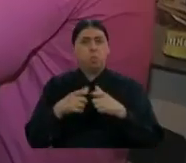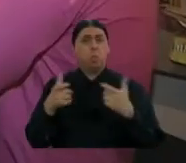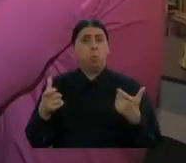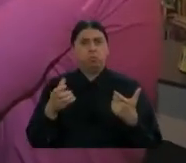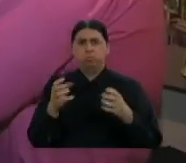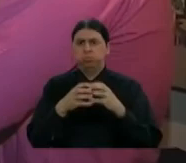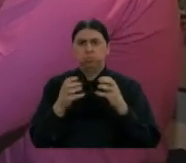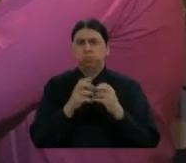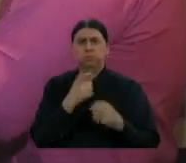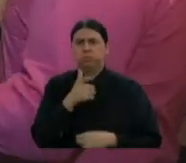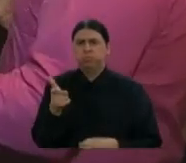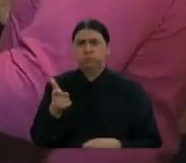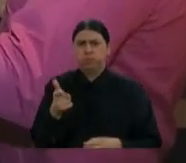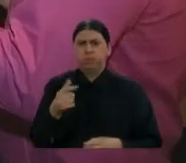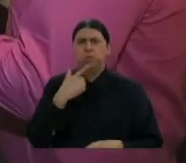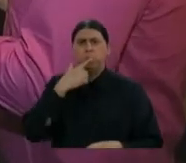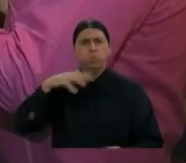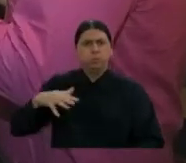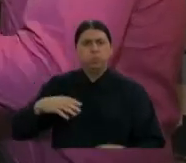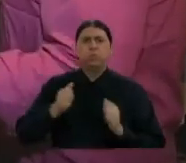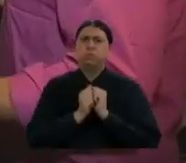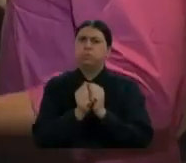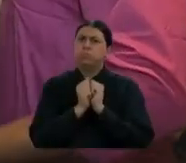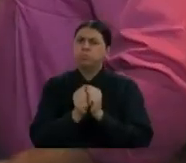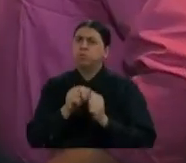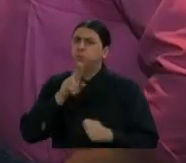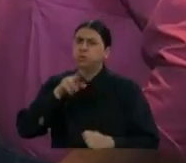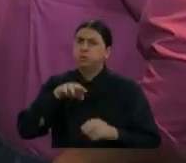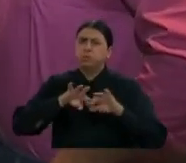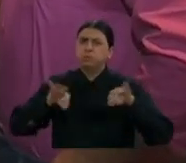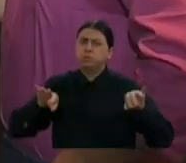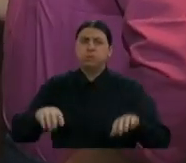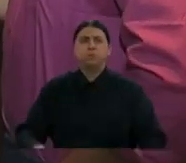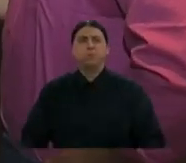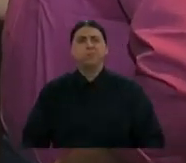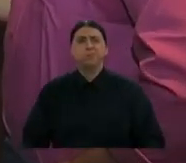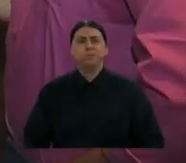juntos até hoje nunca foram separados